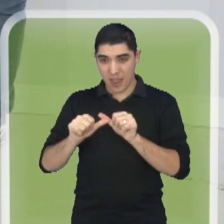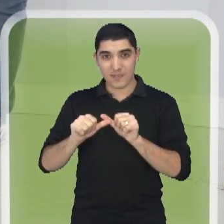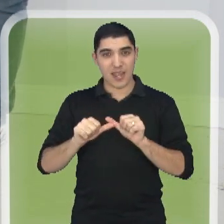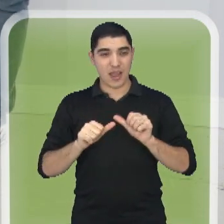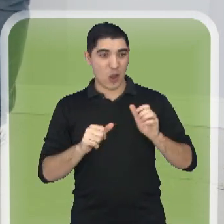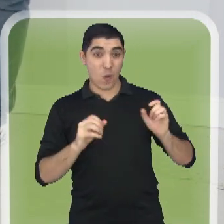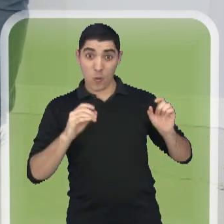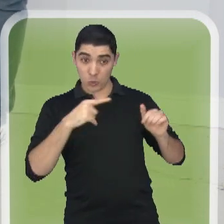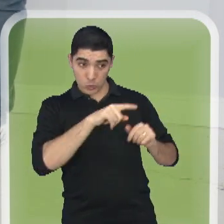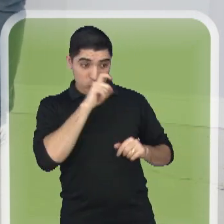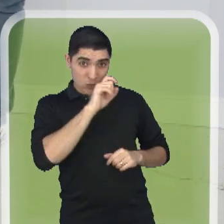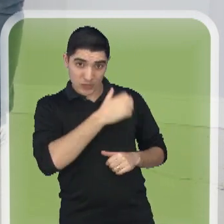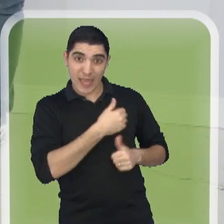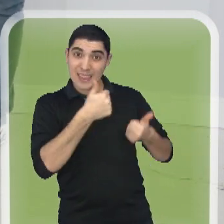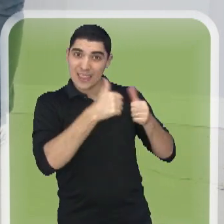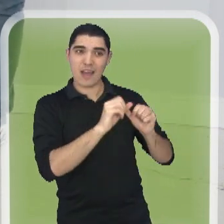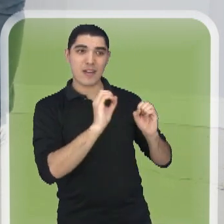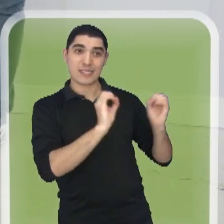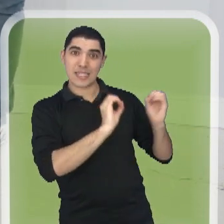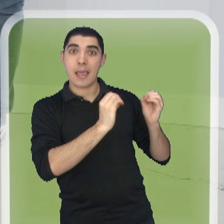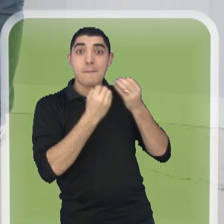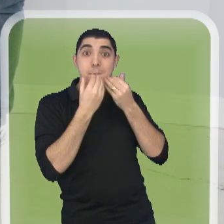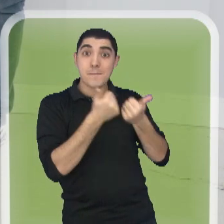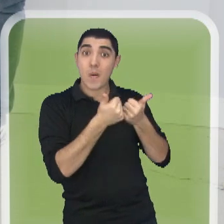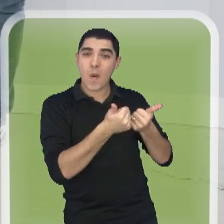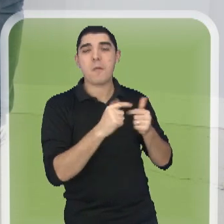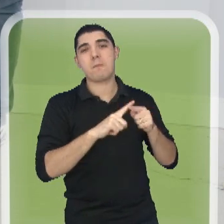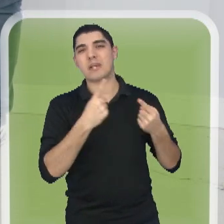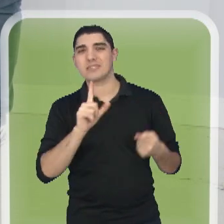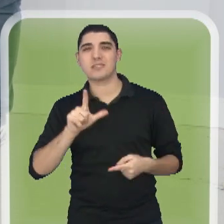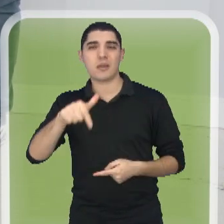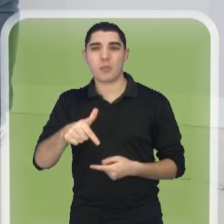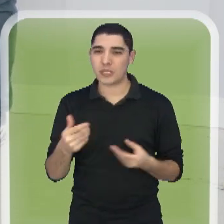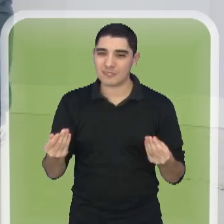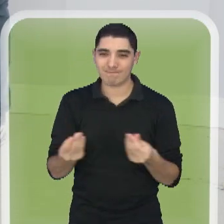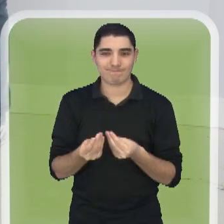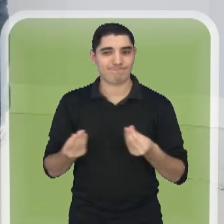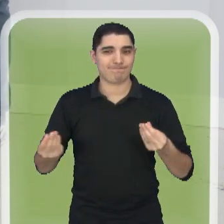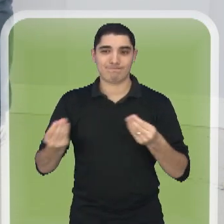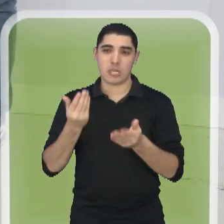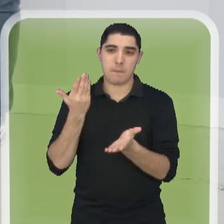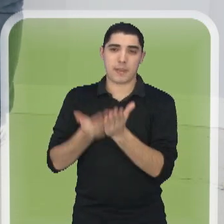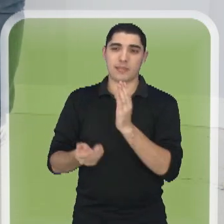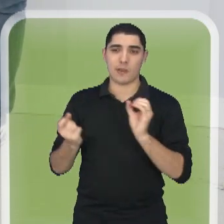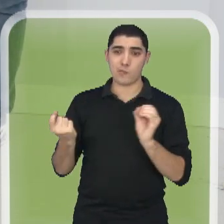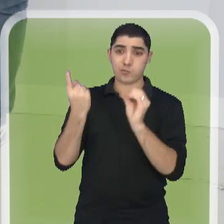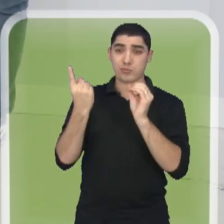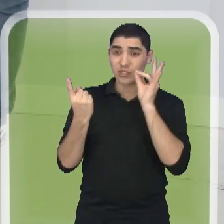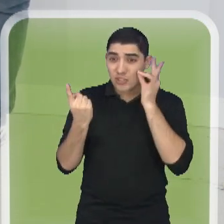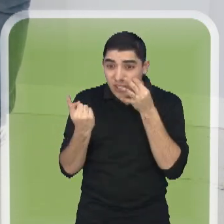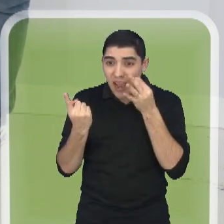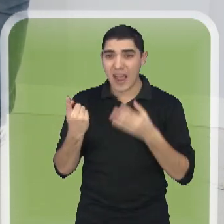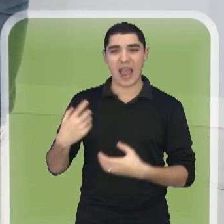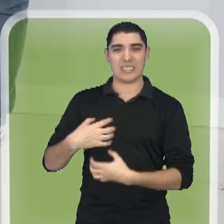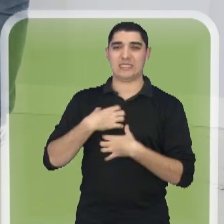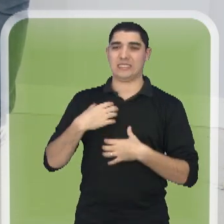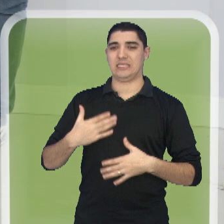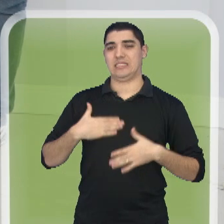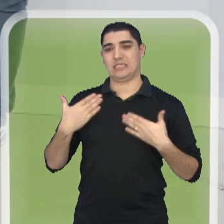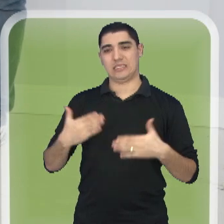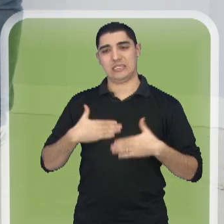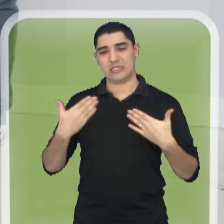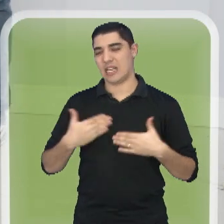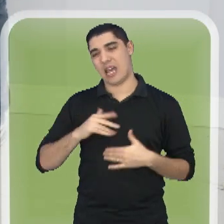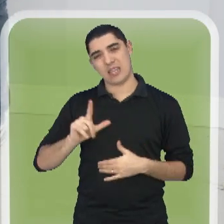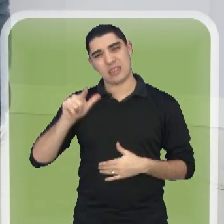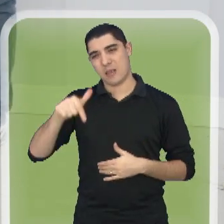meio, quebra qualquer chance de reação, pelo menos momentaneamente, né? Você é surpreendido pelo adversário logo de cara e a coisa